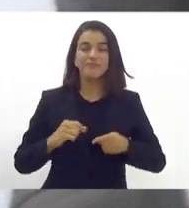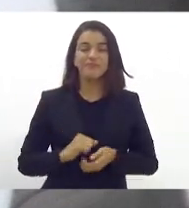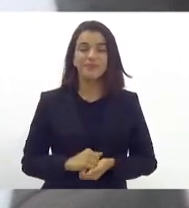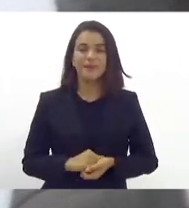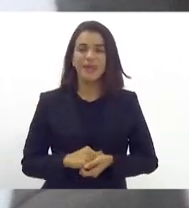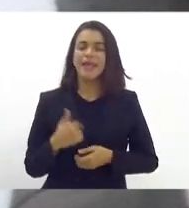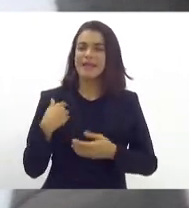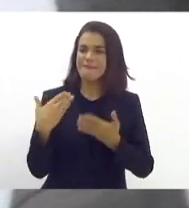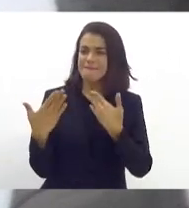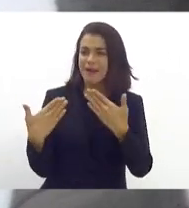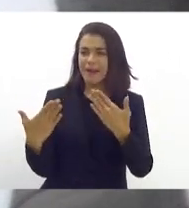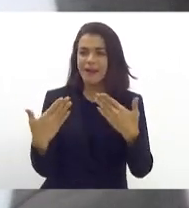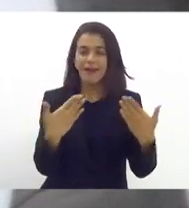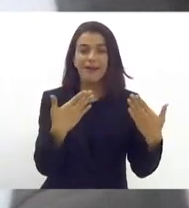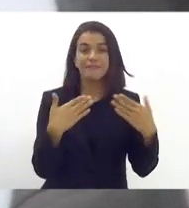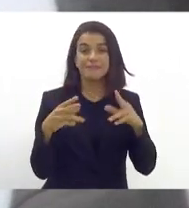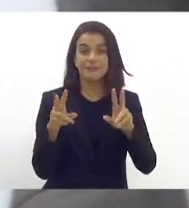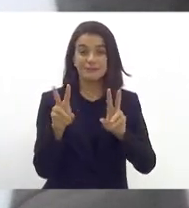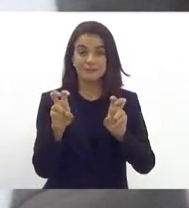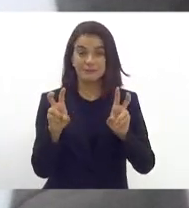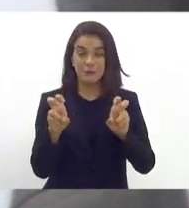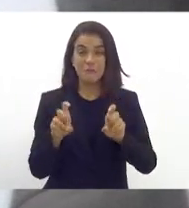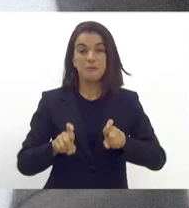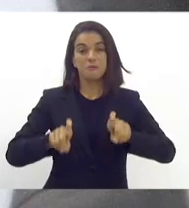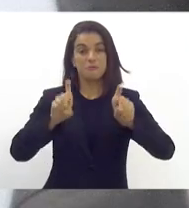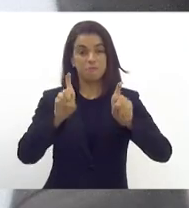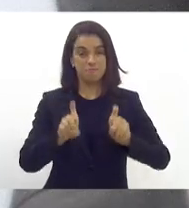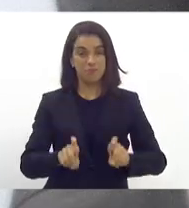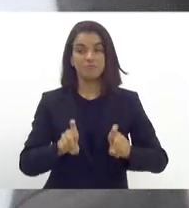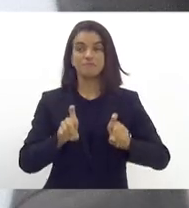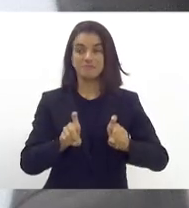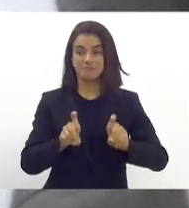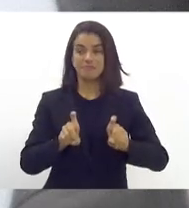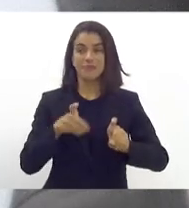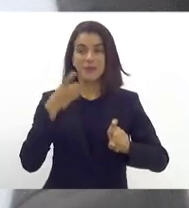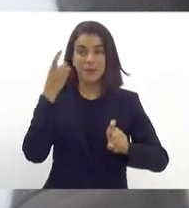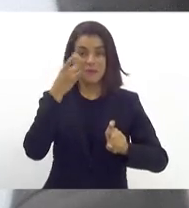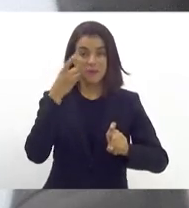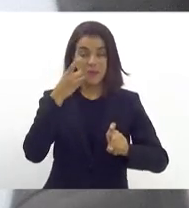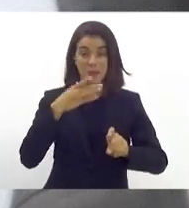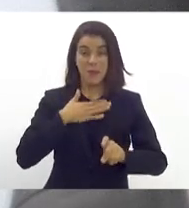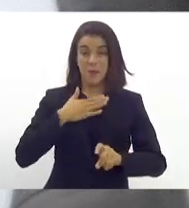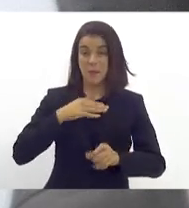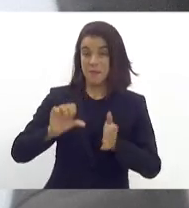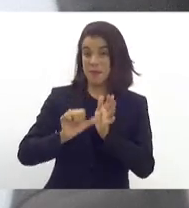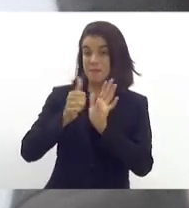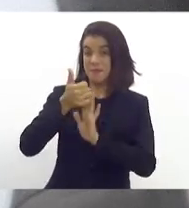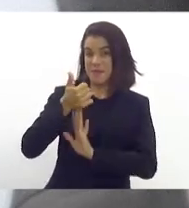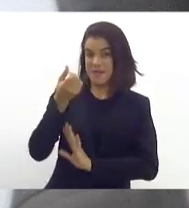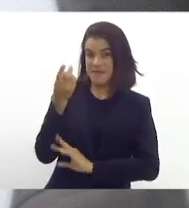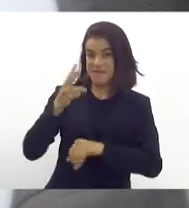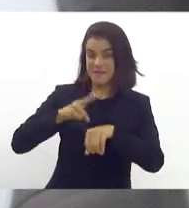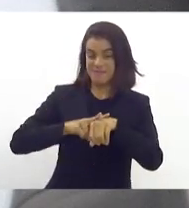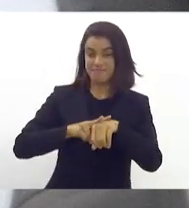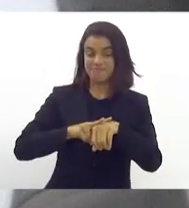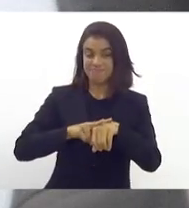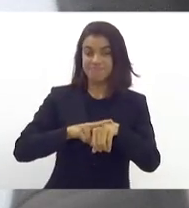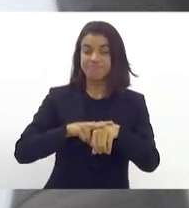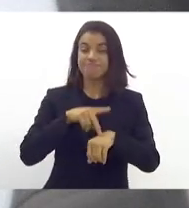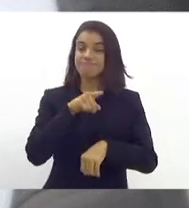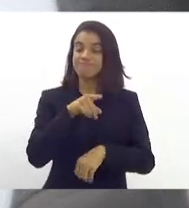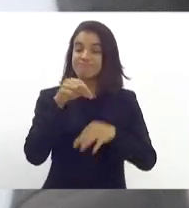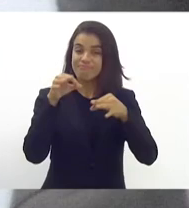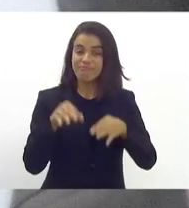ele eh assim que assumiu o mandato é o meu primeiro mandato foi foi a primeira coisa que eu